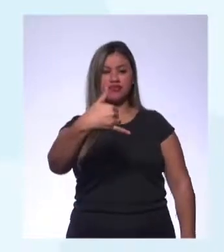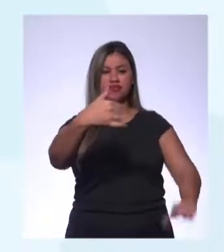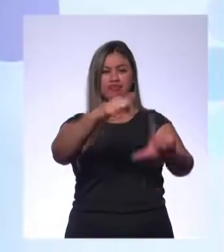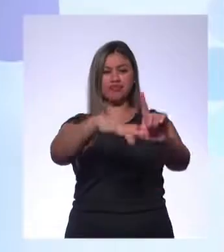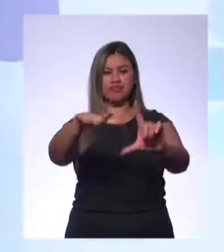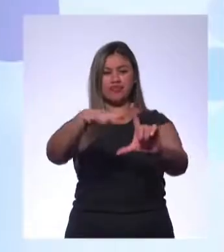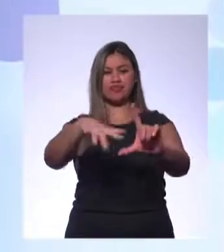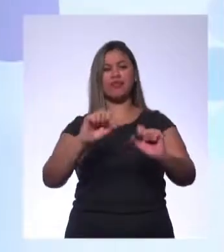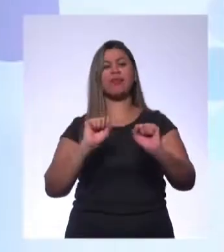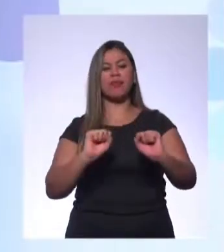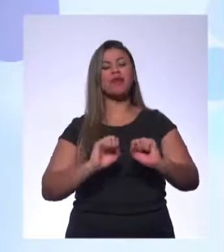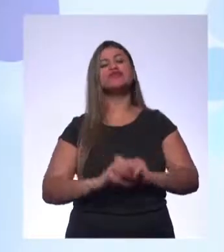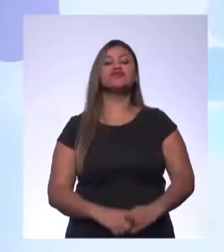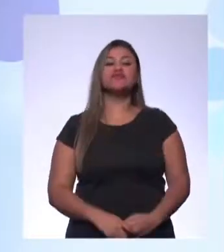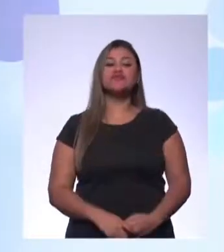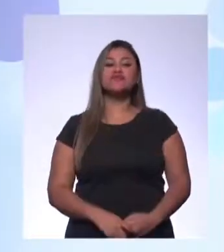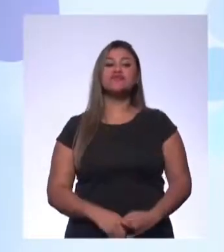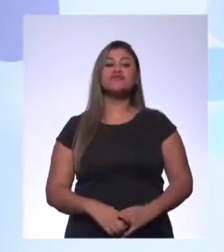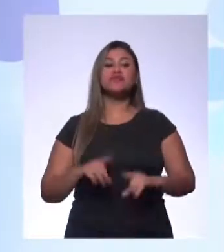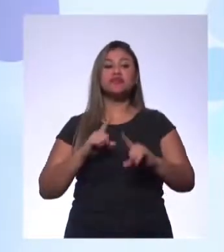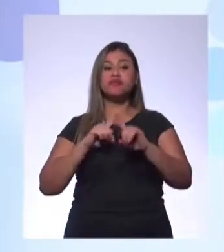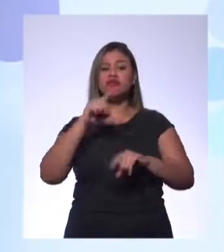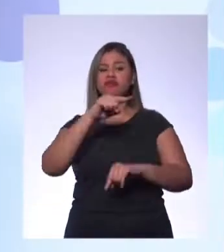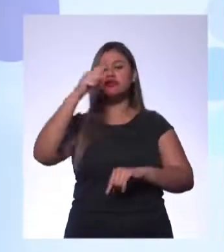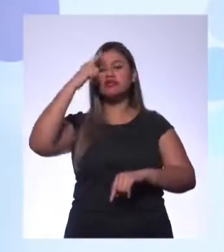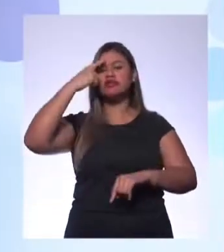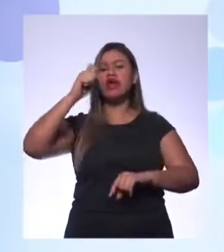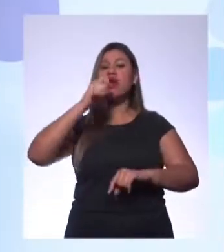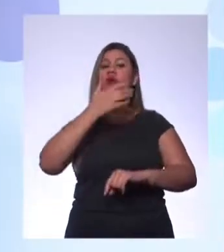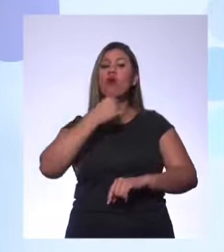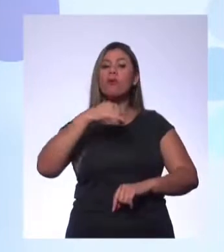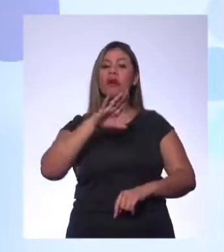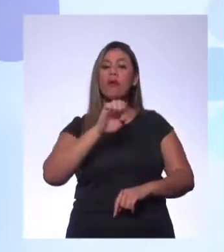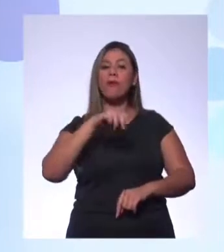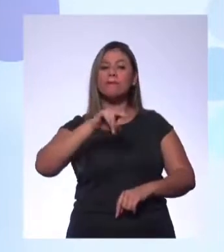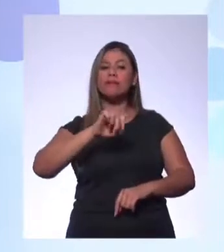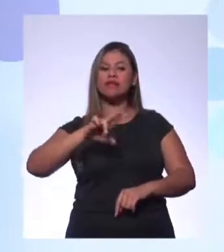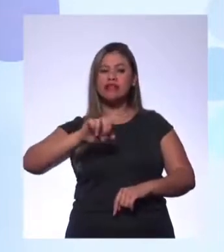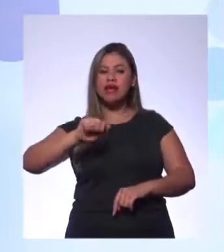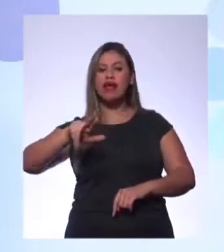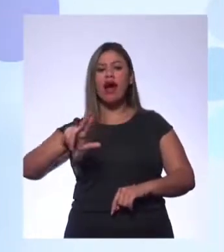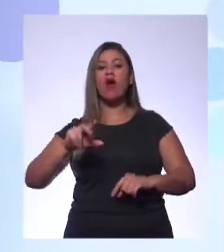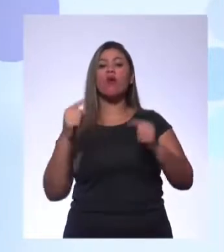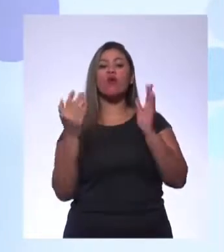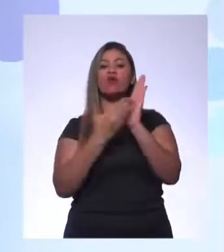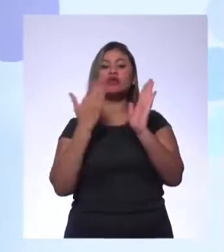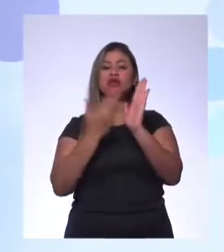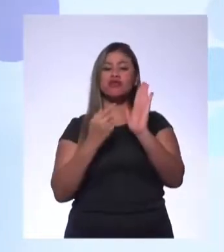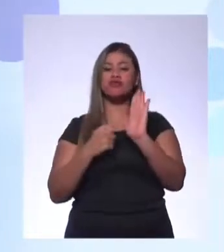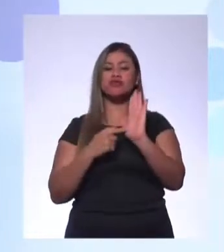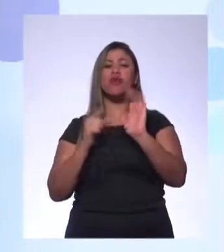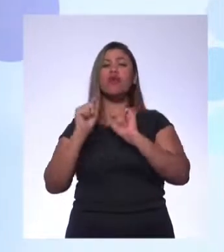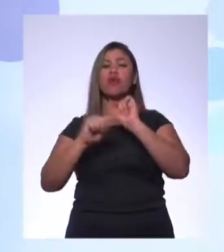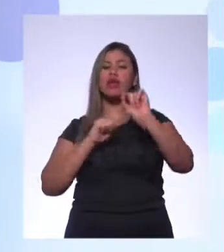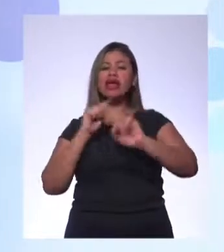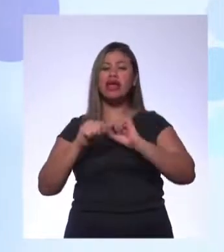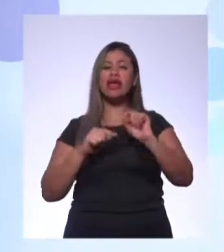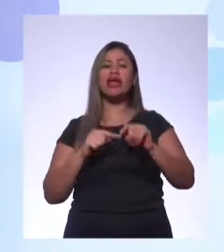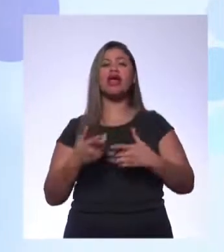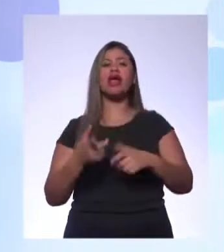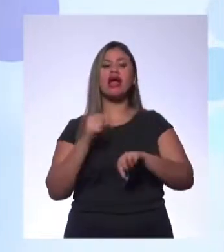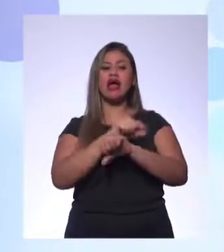na tela. Mas para vocês terem uma ideia, né, o Conde de Gobineau publicou um livro, um artigo que se